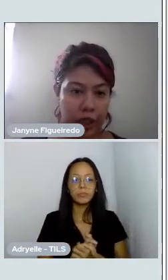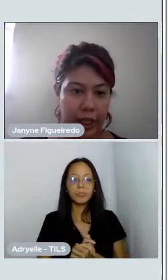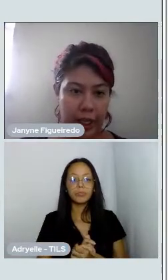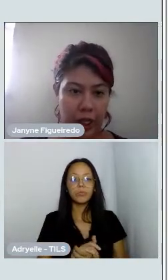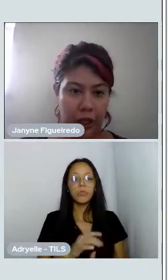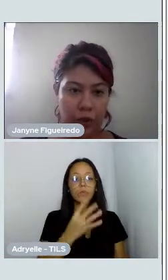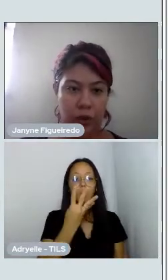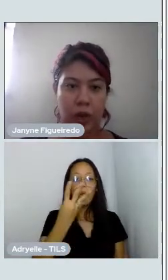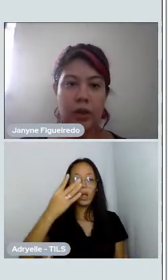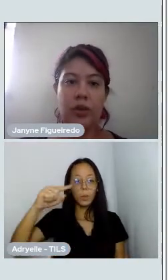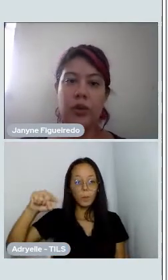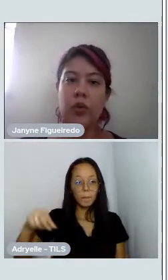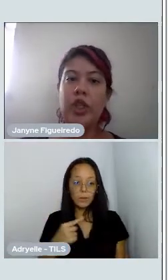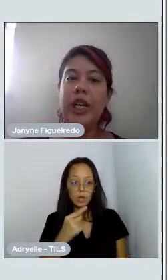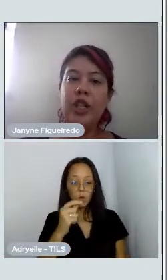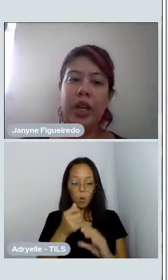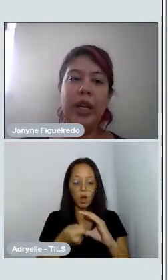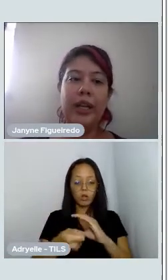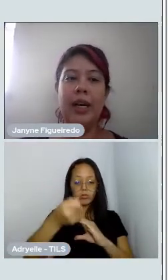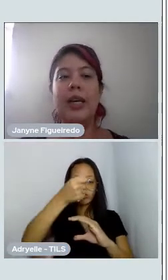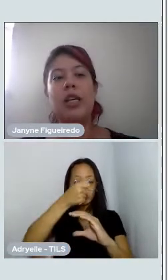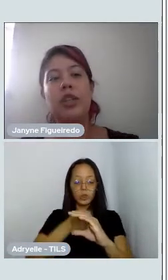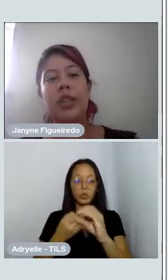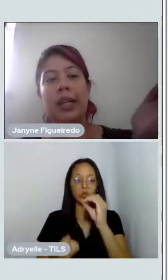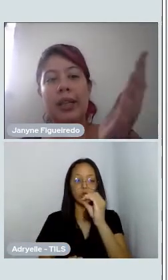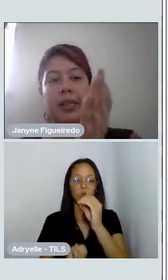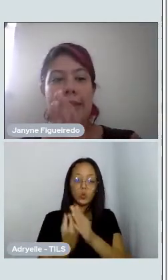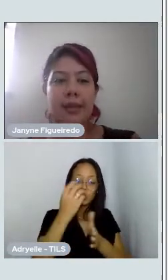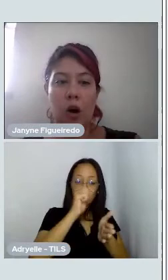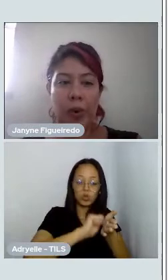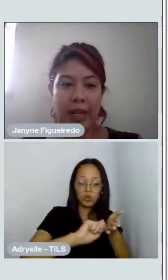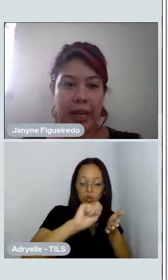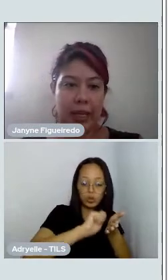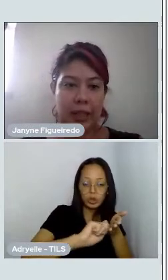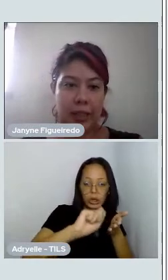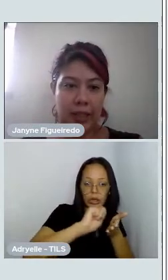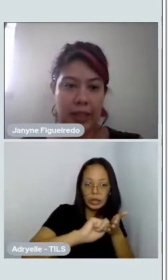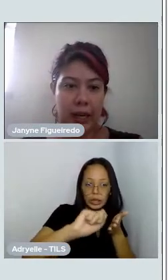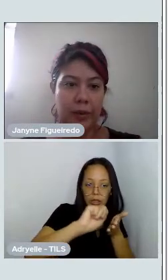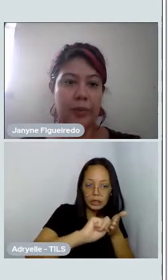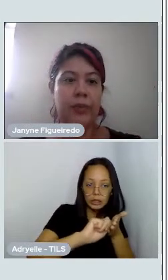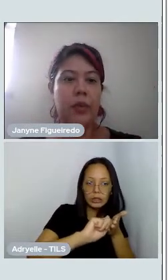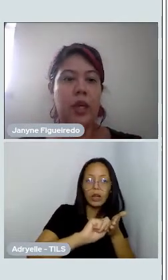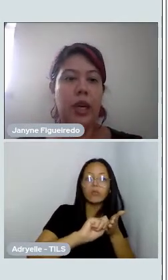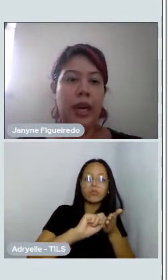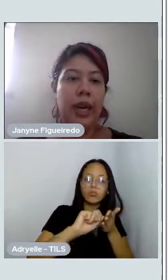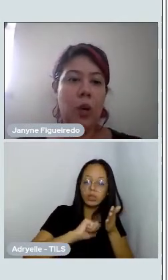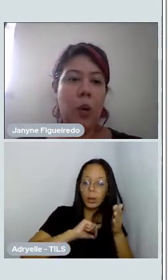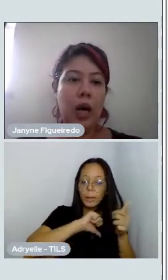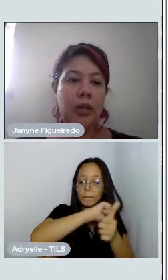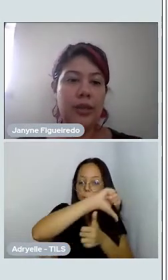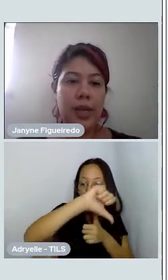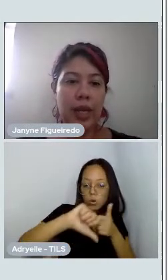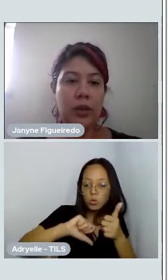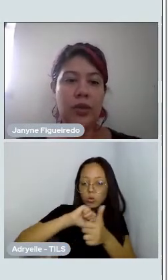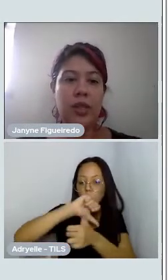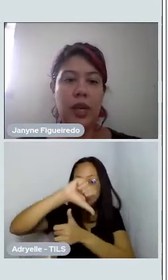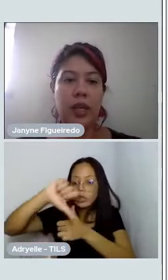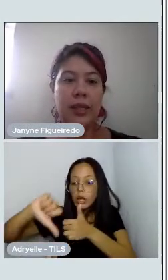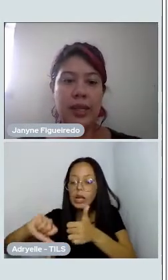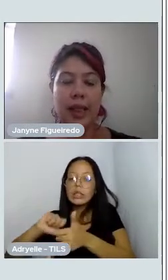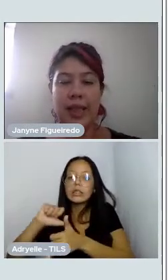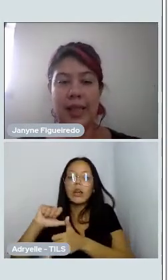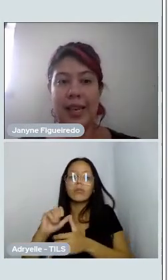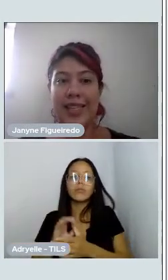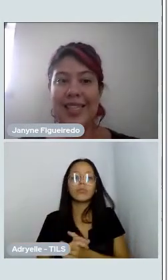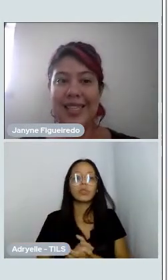4.000 a.C., surge a escrita, e a gente tem a transição para a Idade Antiga. Em